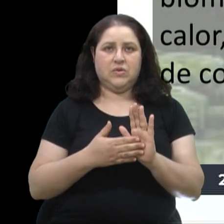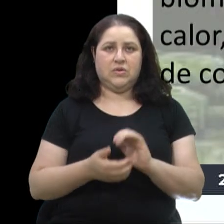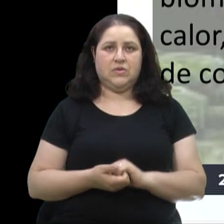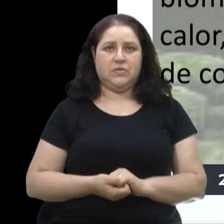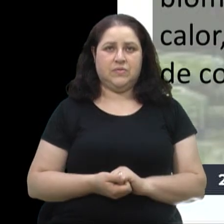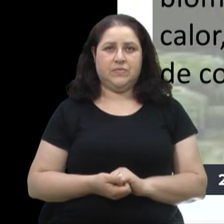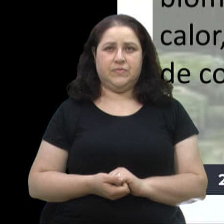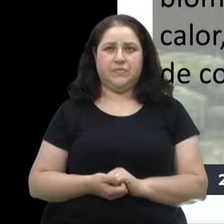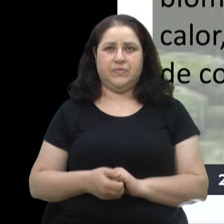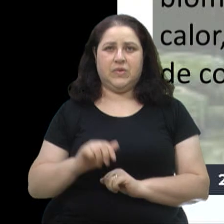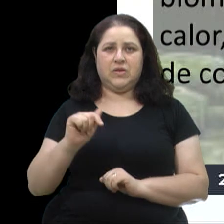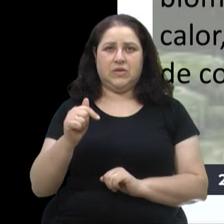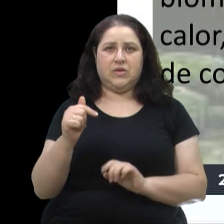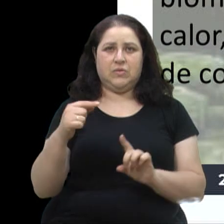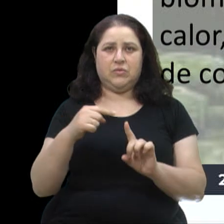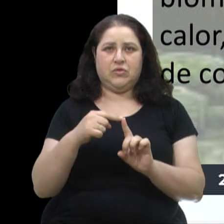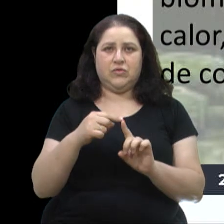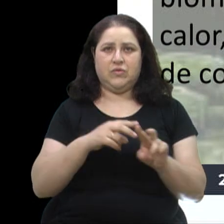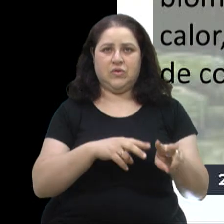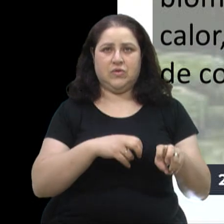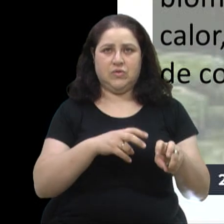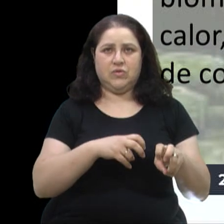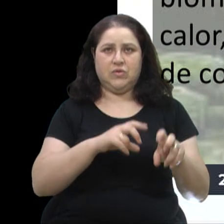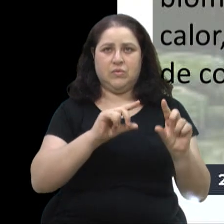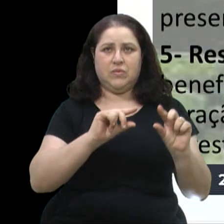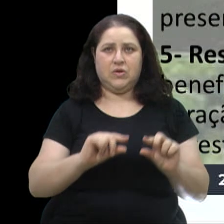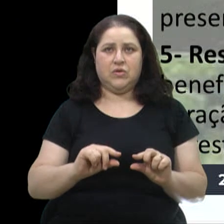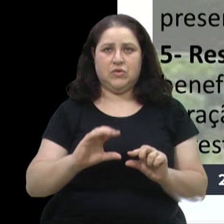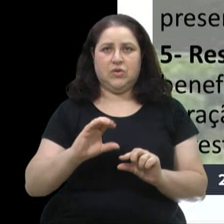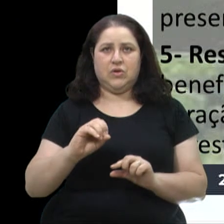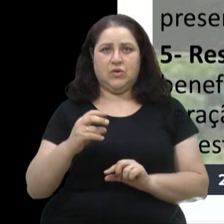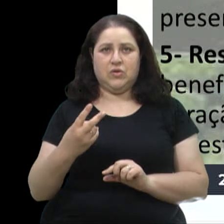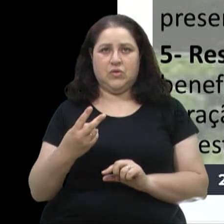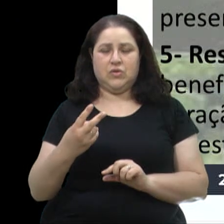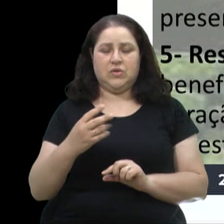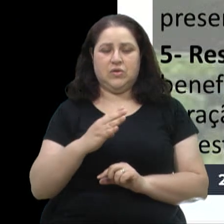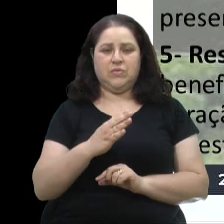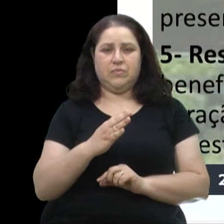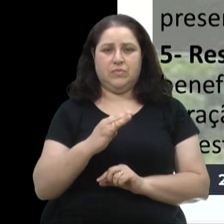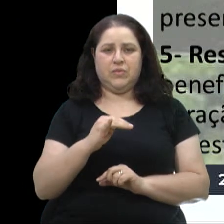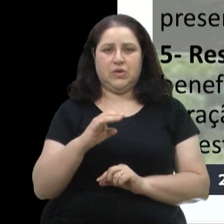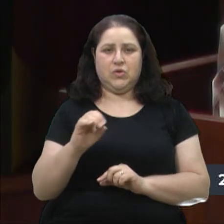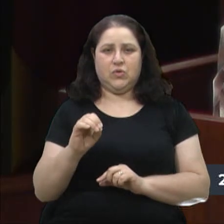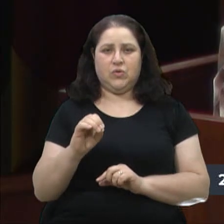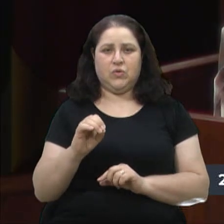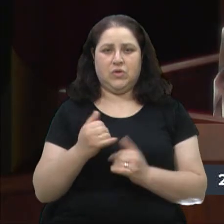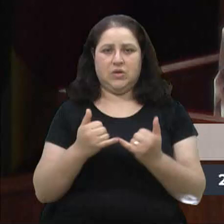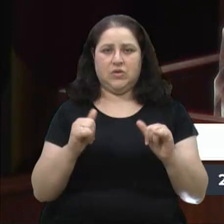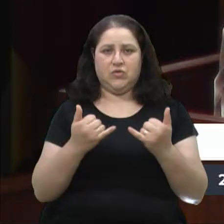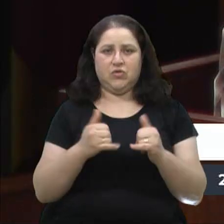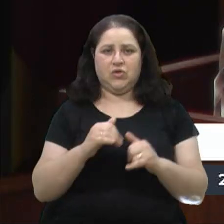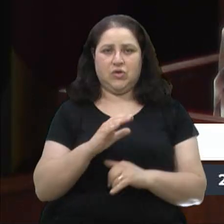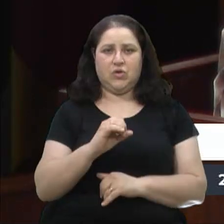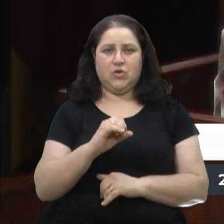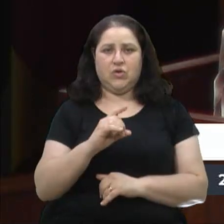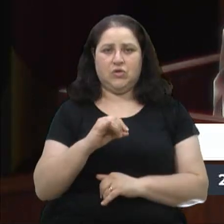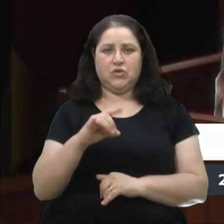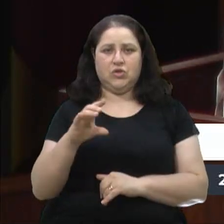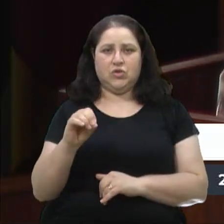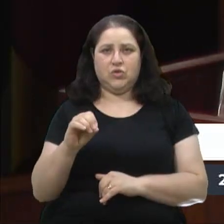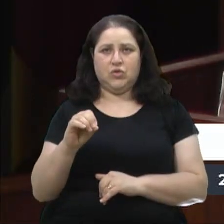Os 7 objetivos: agricultura de baixo carbono, a bioenergia, Código Florestal, economia da floresta